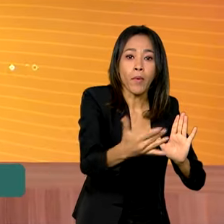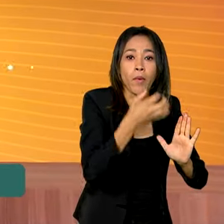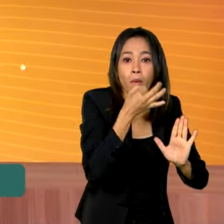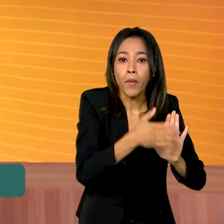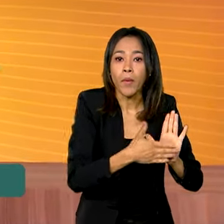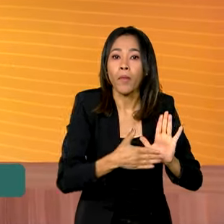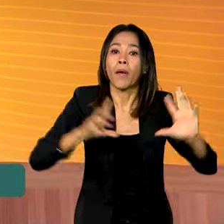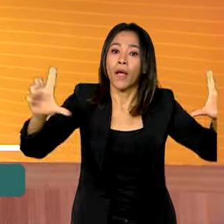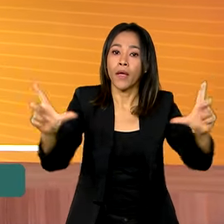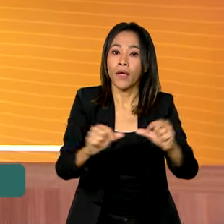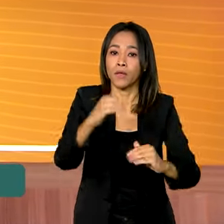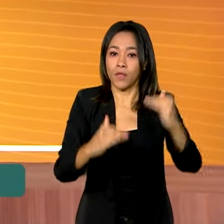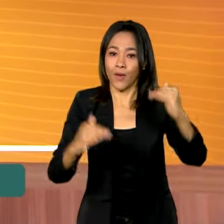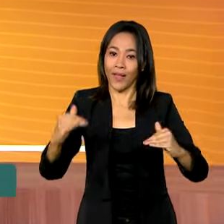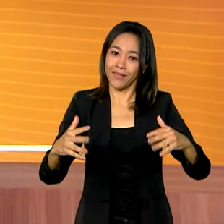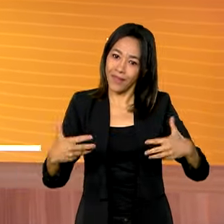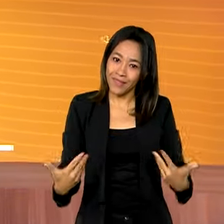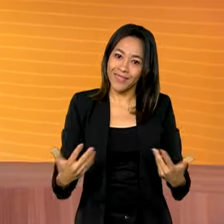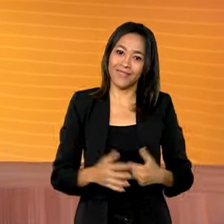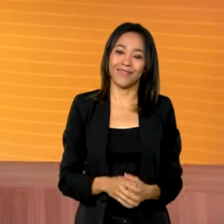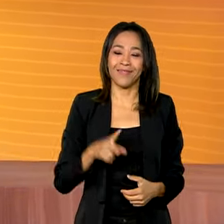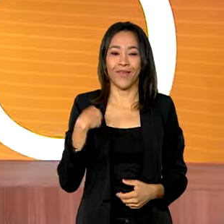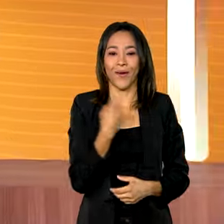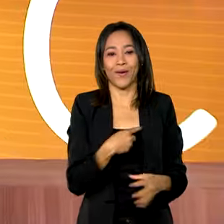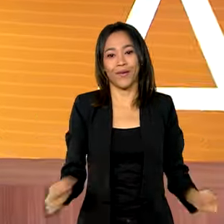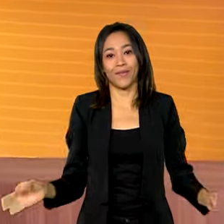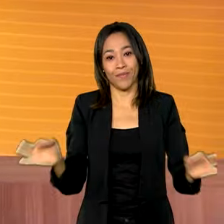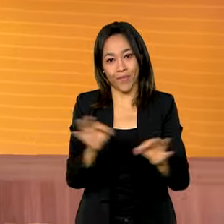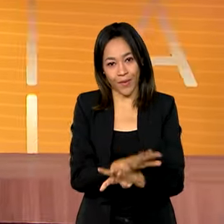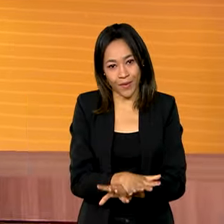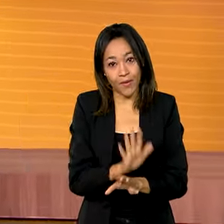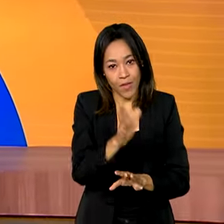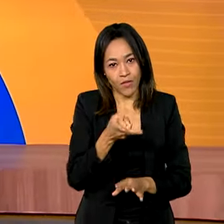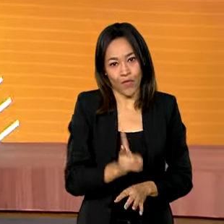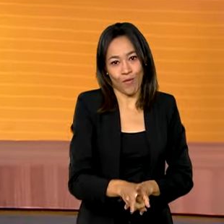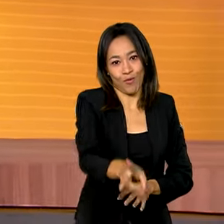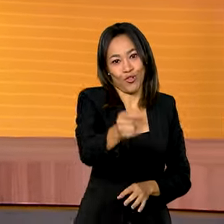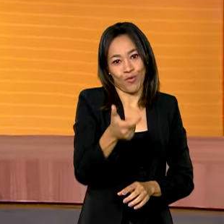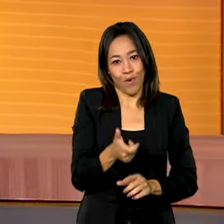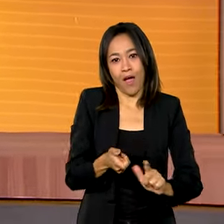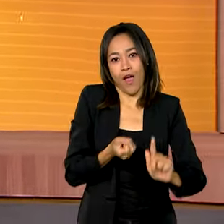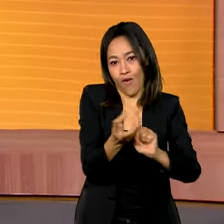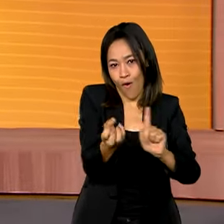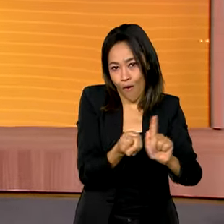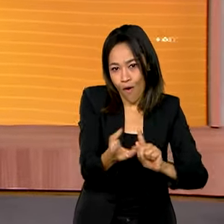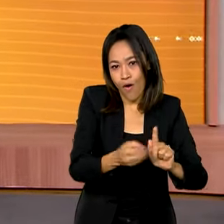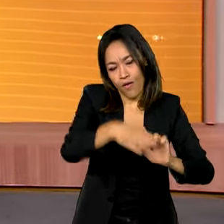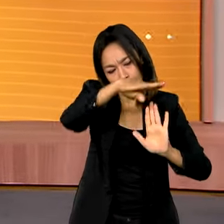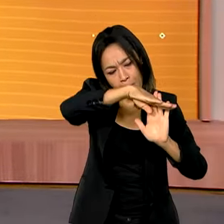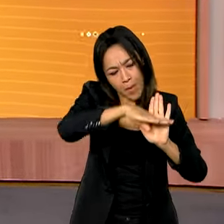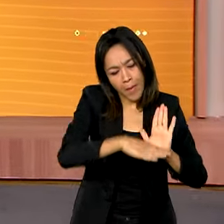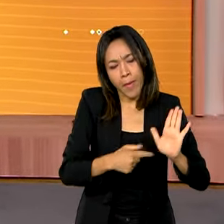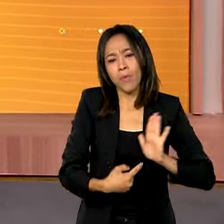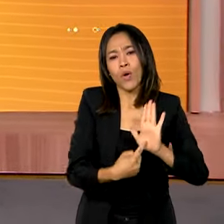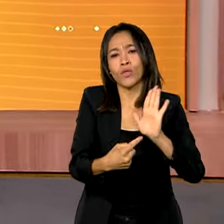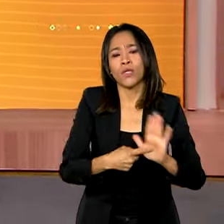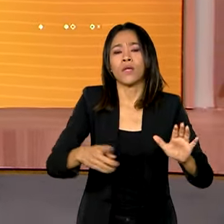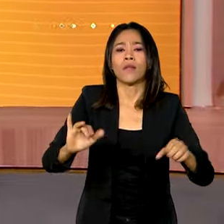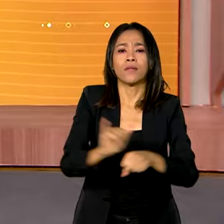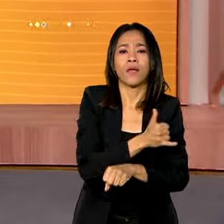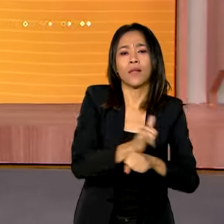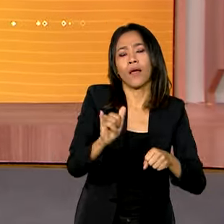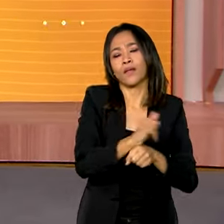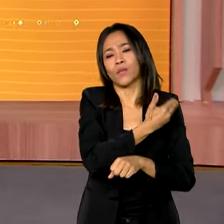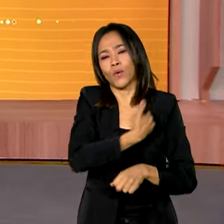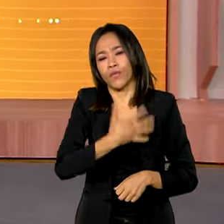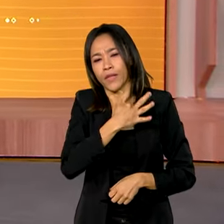desigualdades é isso e o Brasil em dia fica por aqui mas o canal gov segue com a programação mostrando todas as ações do governo